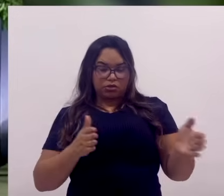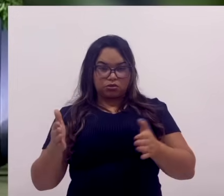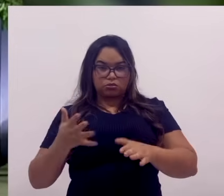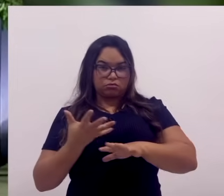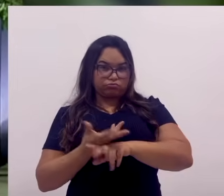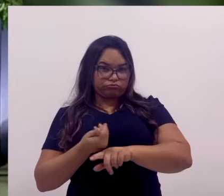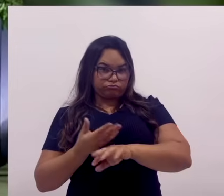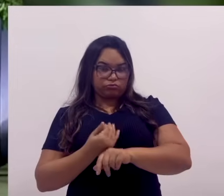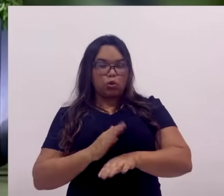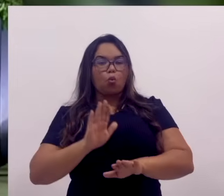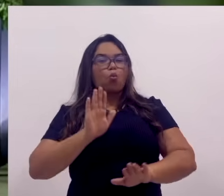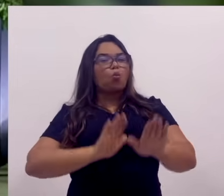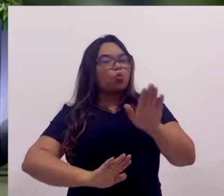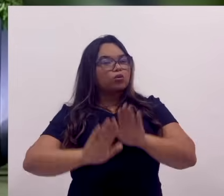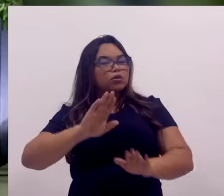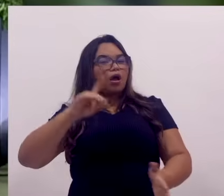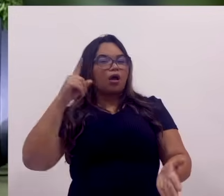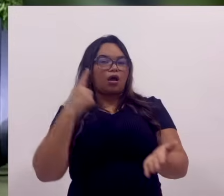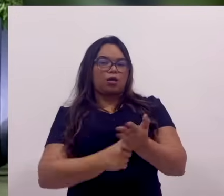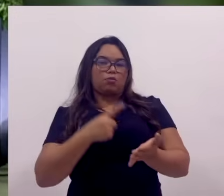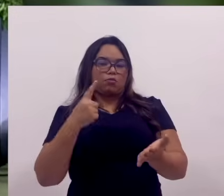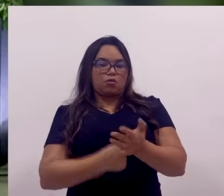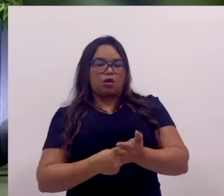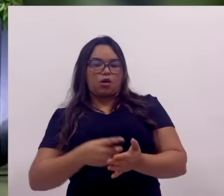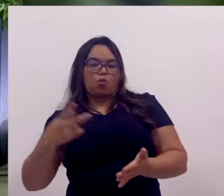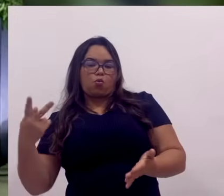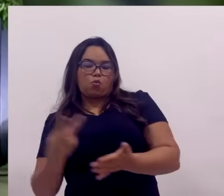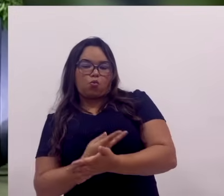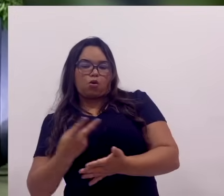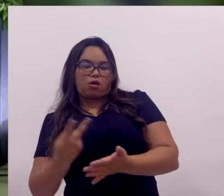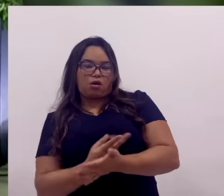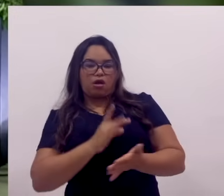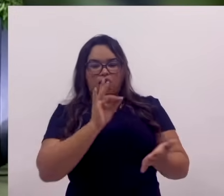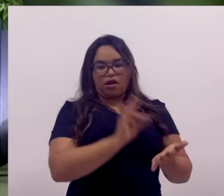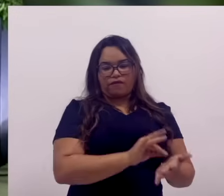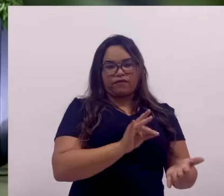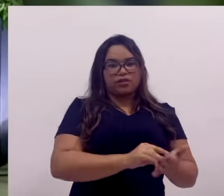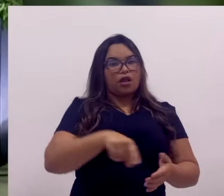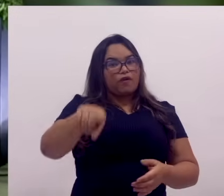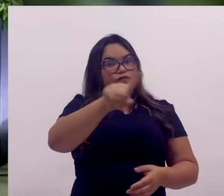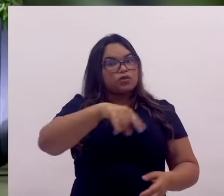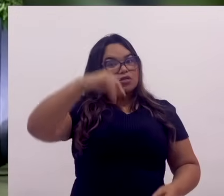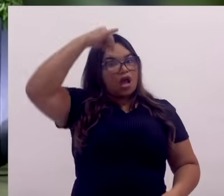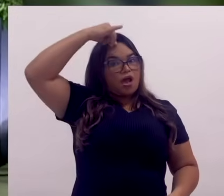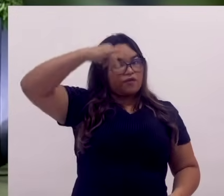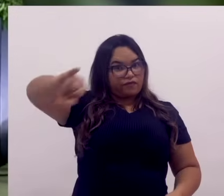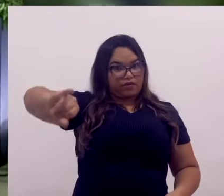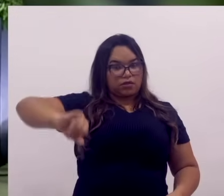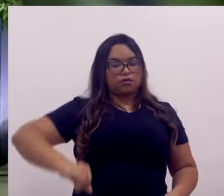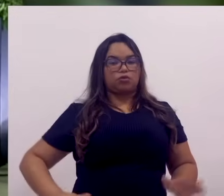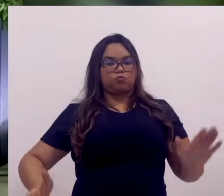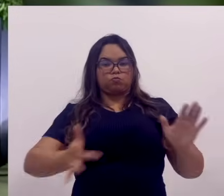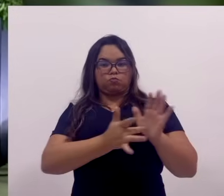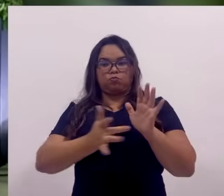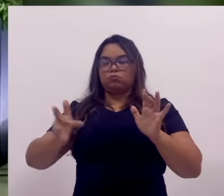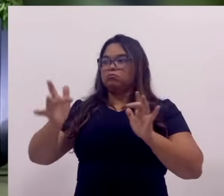erro e a verdade sejam rejeitados. Que Jesus e sua lealdade sejam feitos eternos no